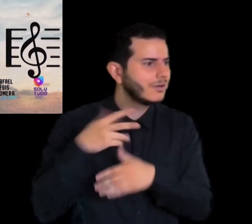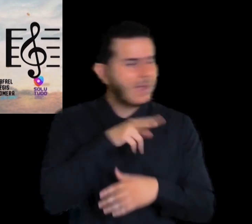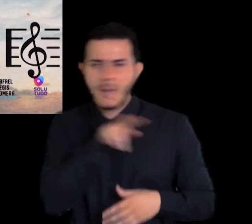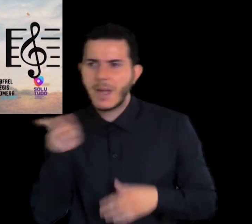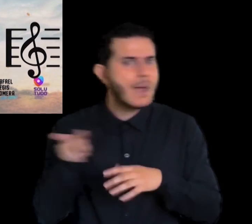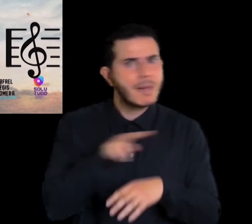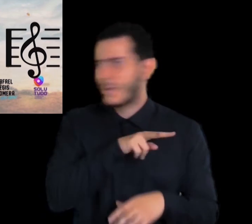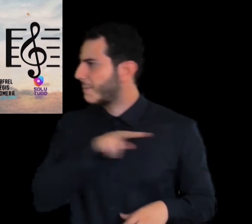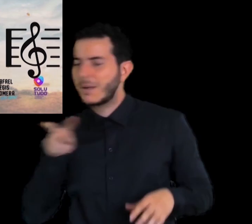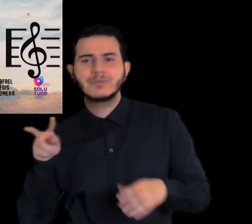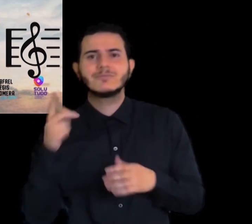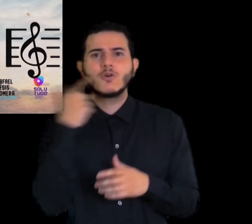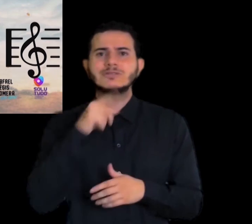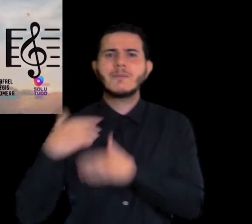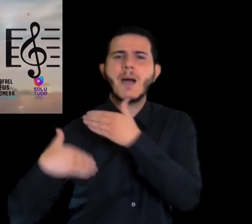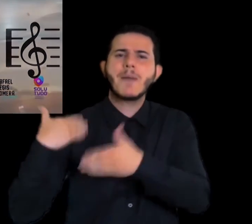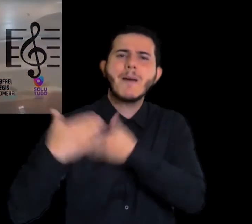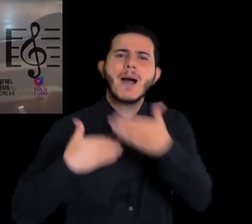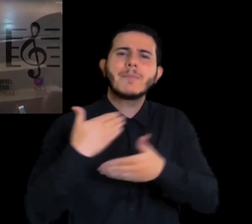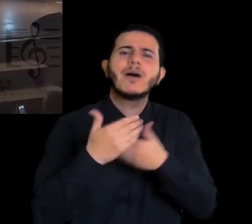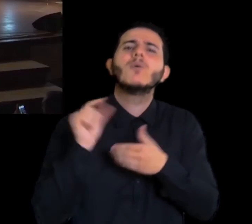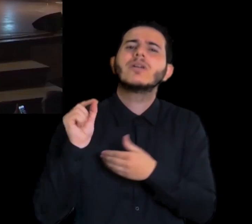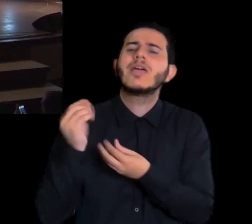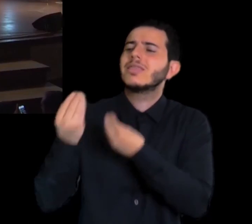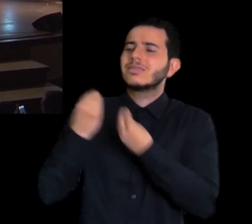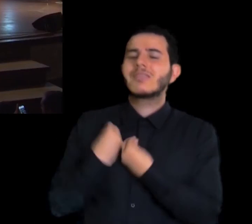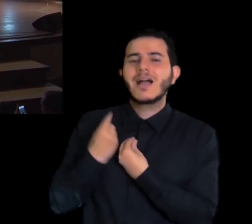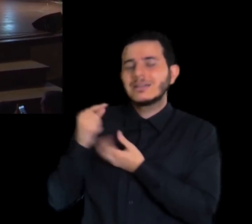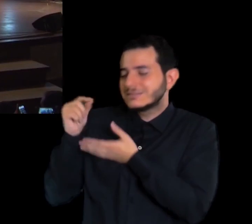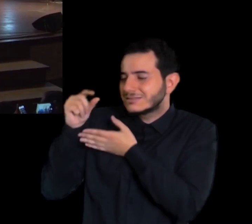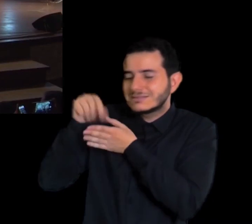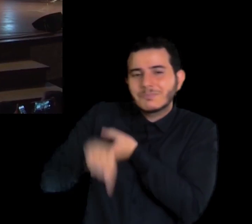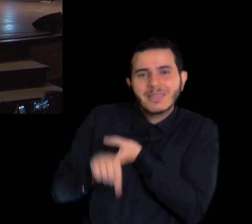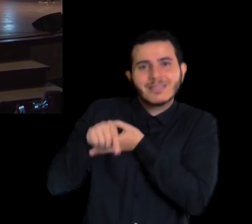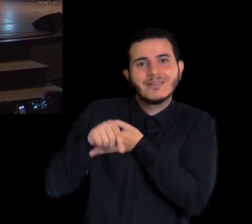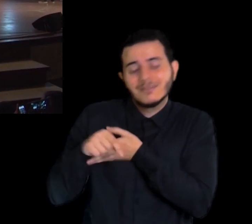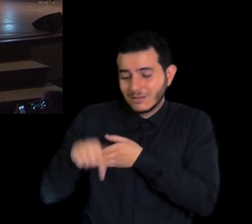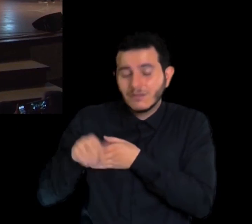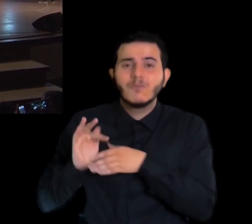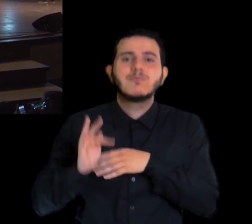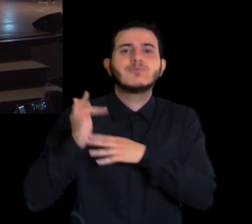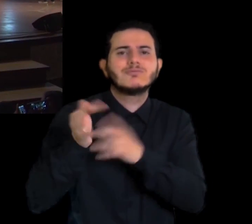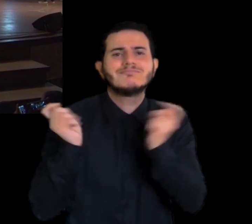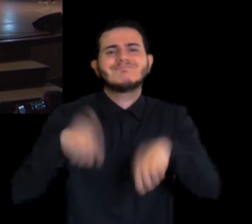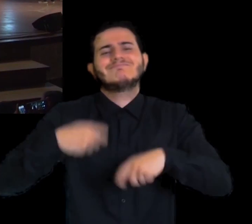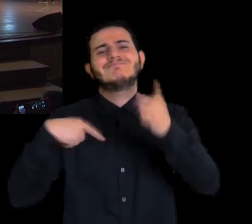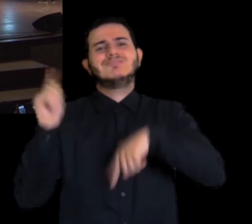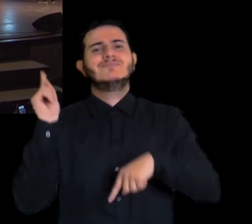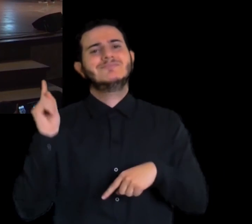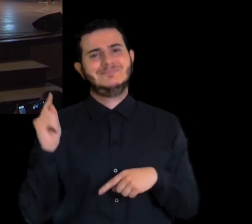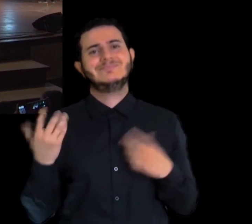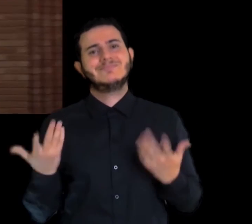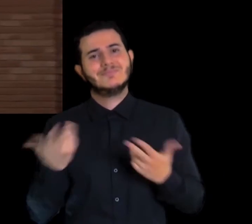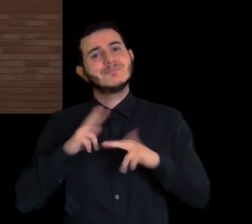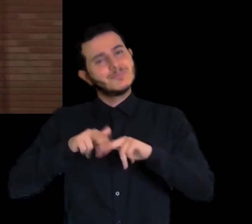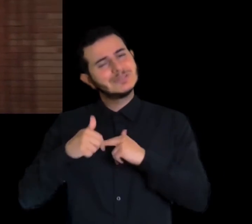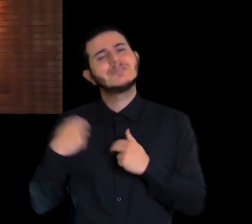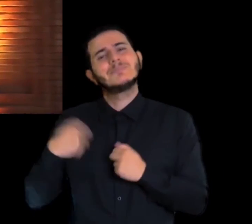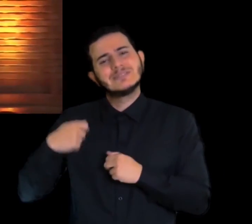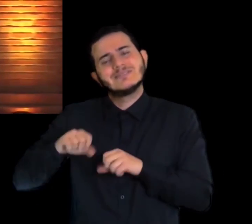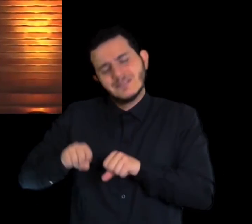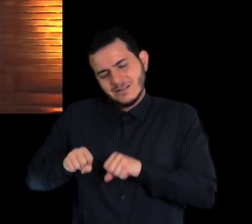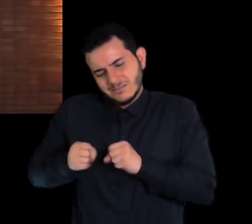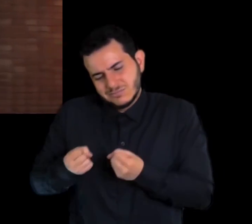não olhando para quem está do seu lado. É semente caindo, só que ninguém planta árvore. Não pega essa ideia e acha que aquela árvore ela vai precisar ser